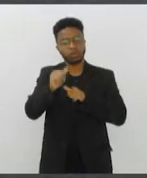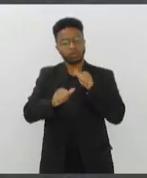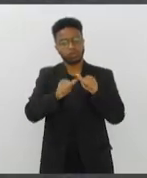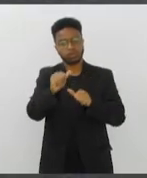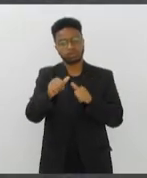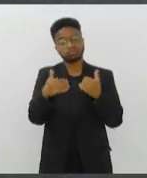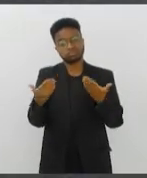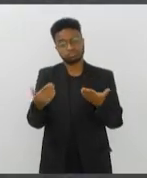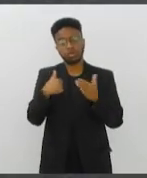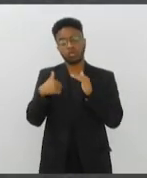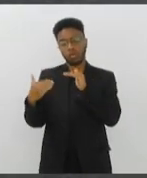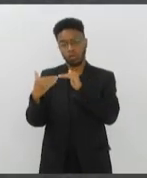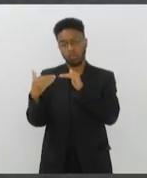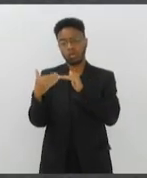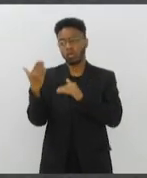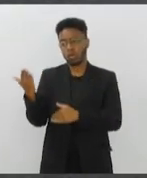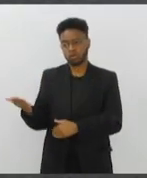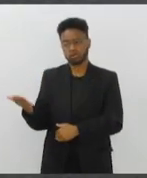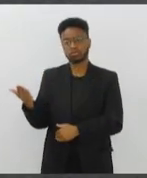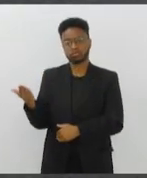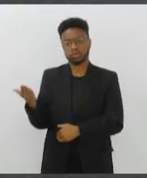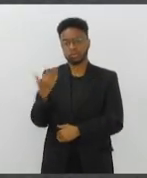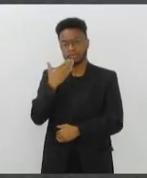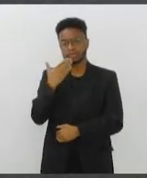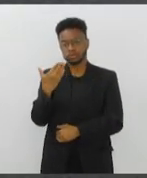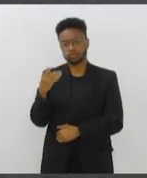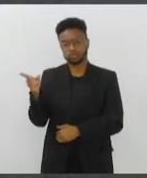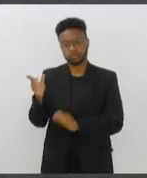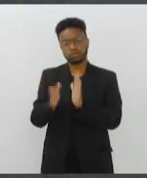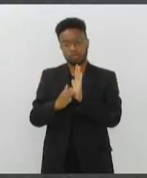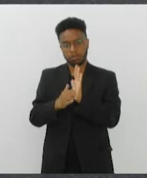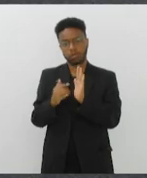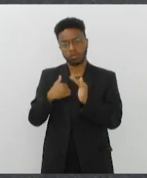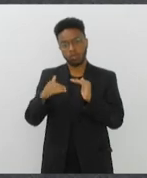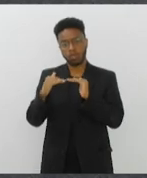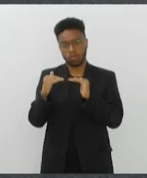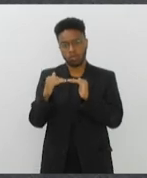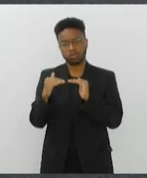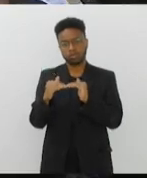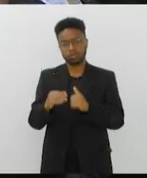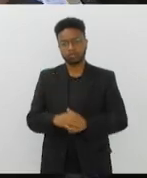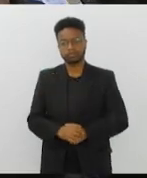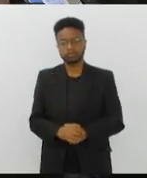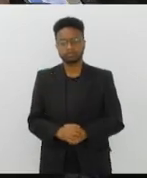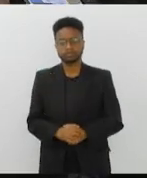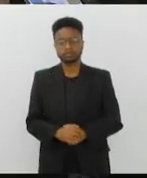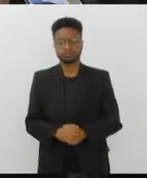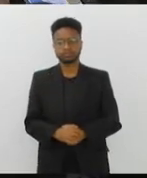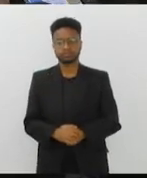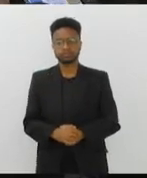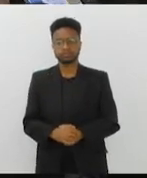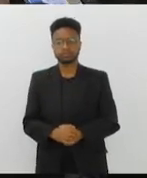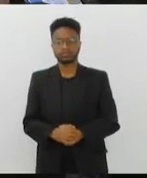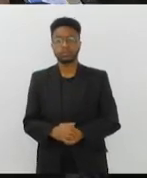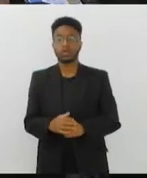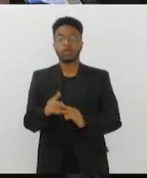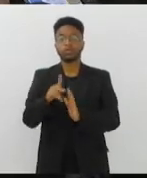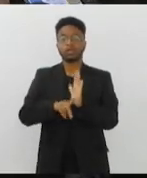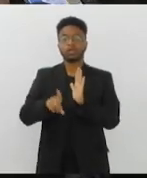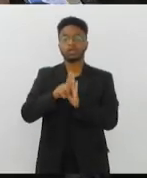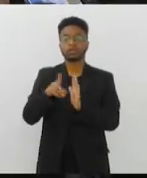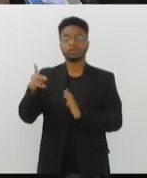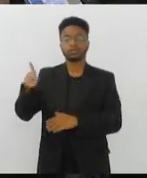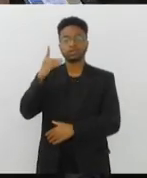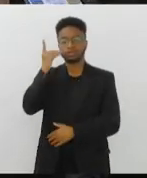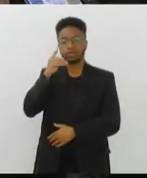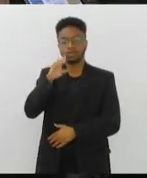Então, concordo com esse encaminhamento proposto, viu, presidente? Concordo com esse encaminhamento. Porque o projeto do deputado Chico Machado, senhor